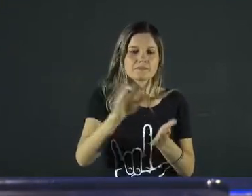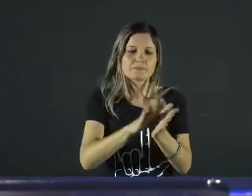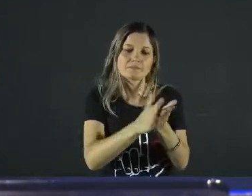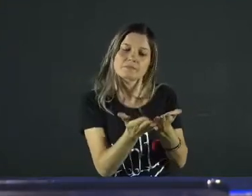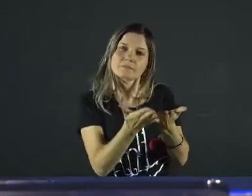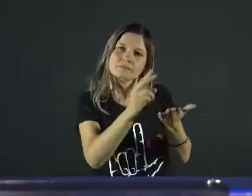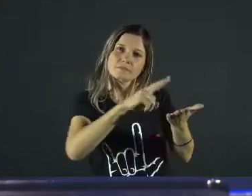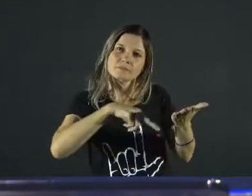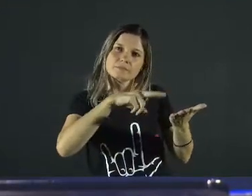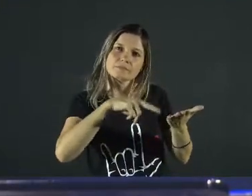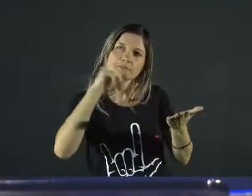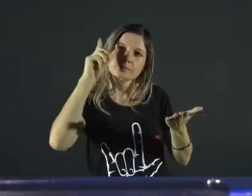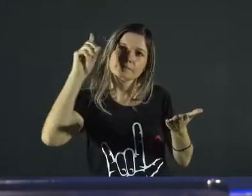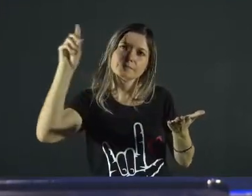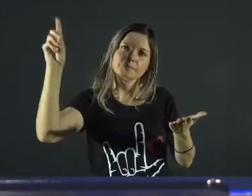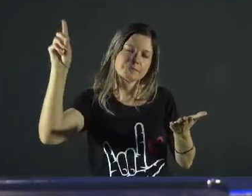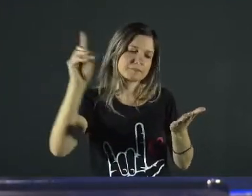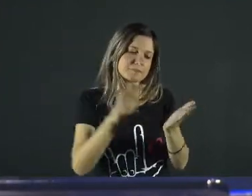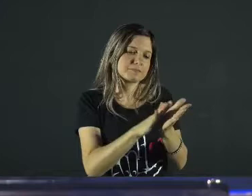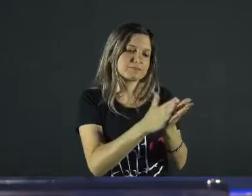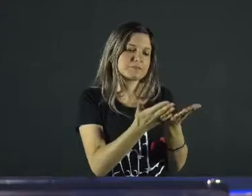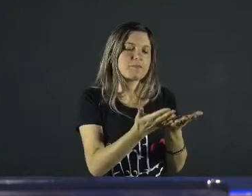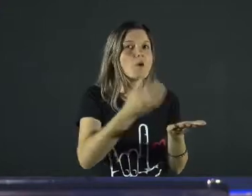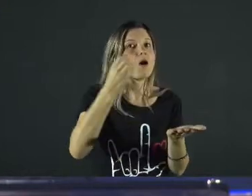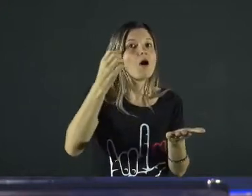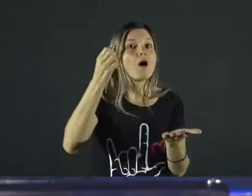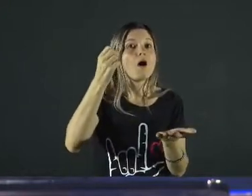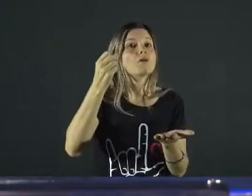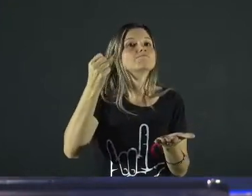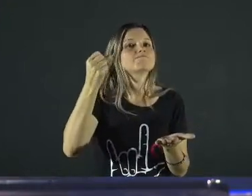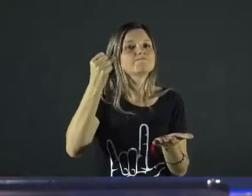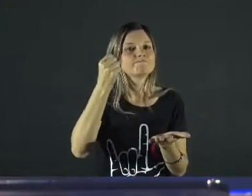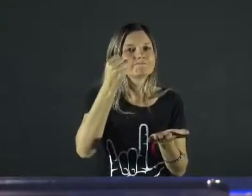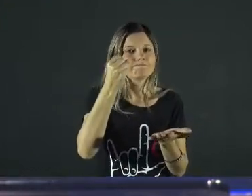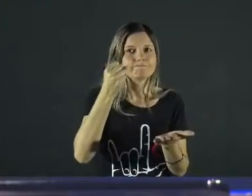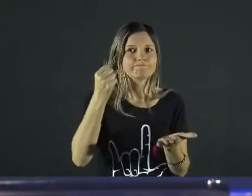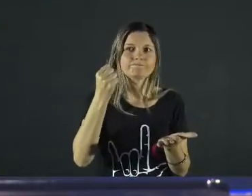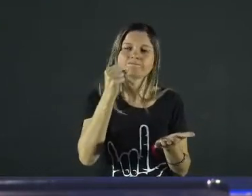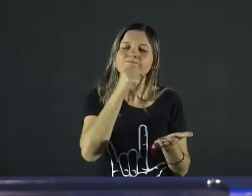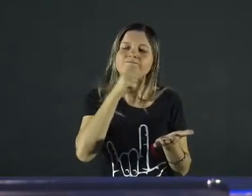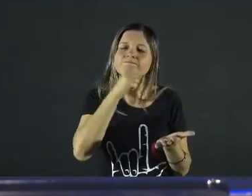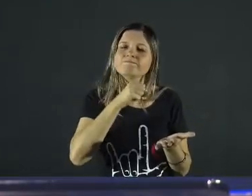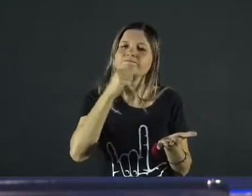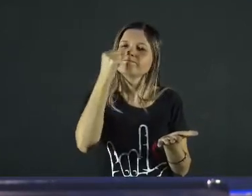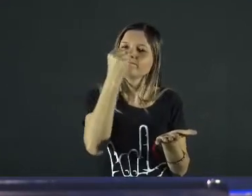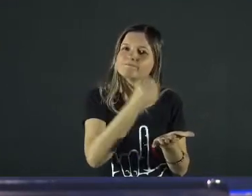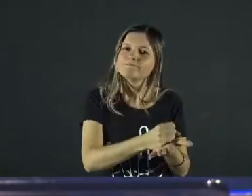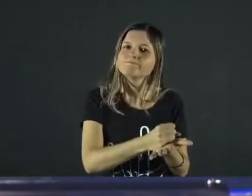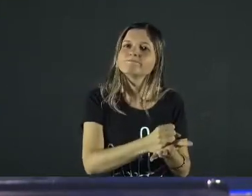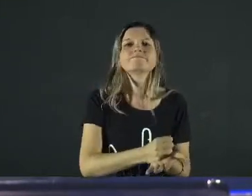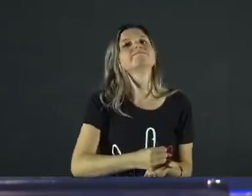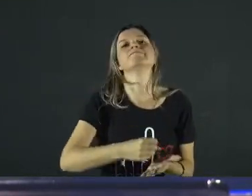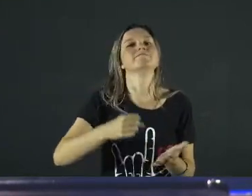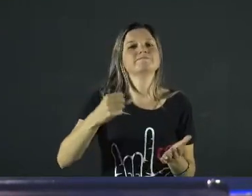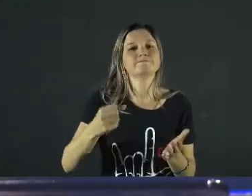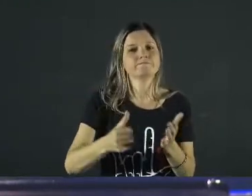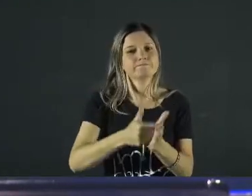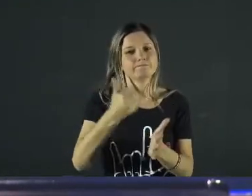Bíblia e abrisse no Antigo Testamento, no livro de 2 Reis,